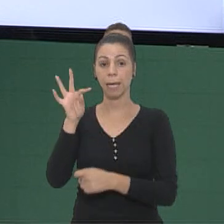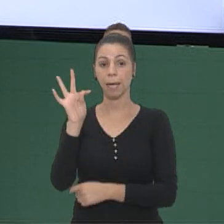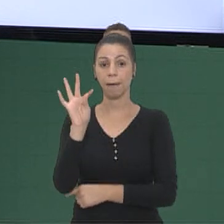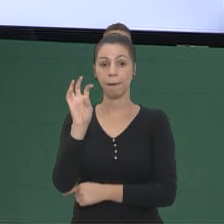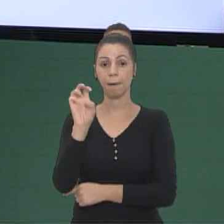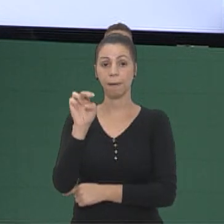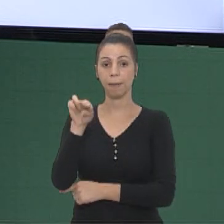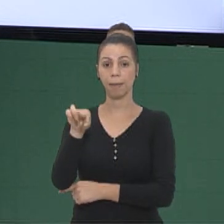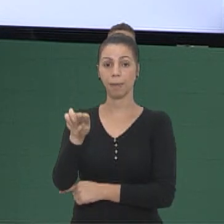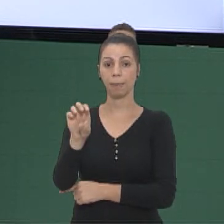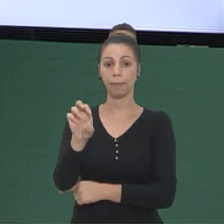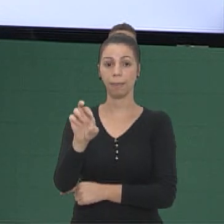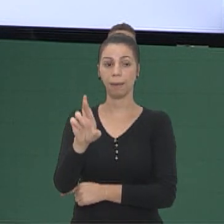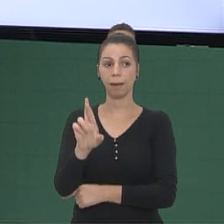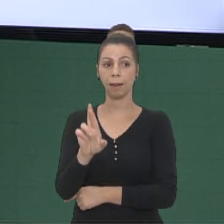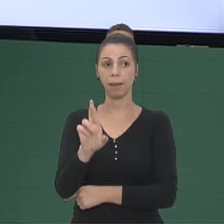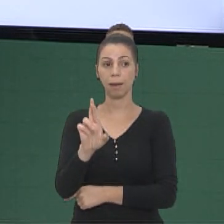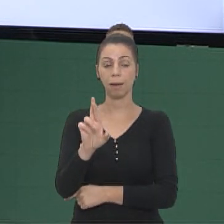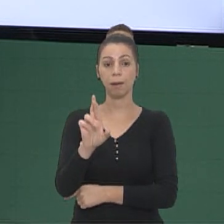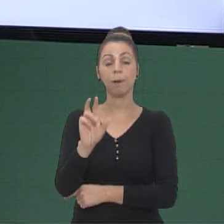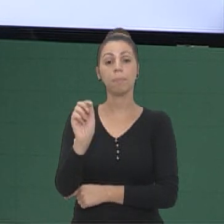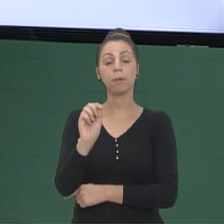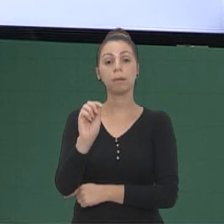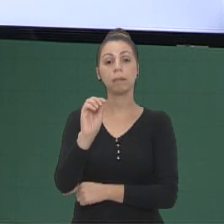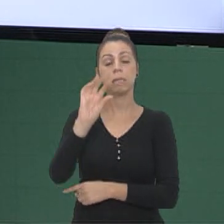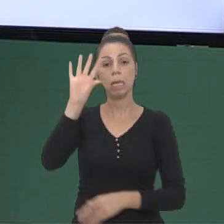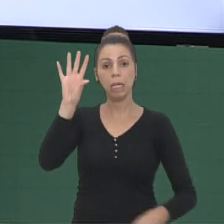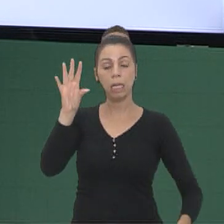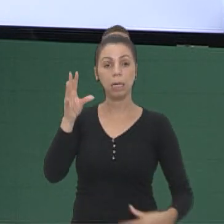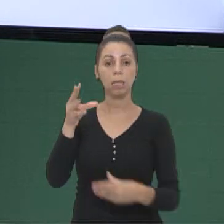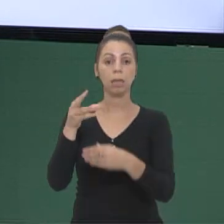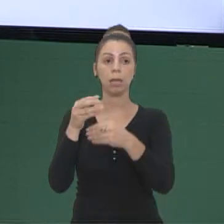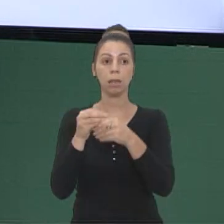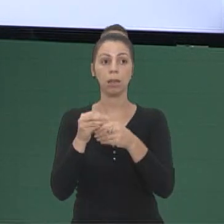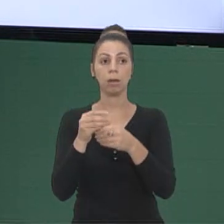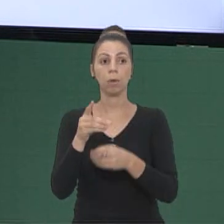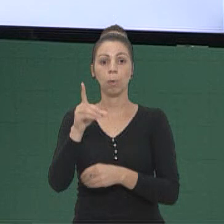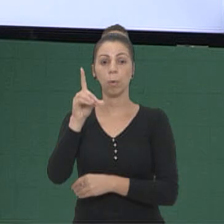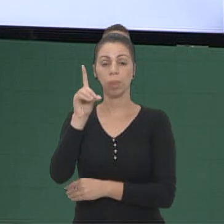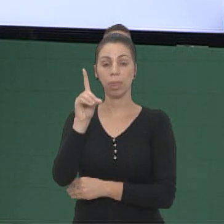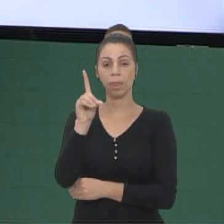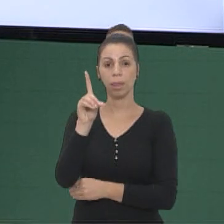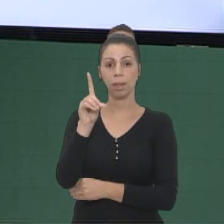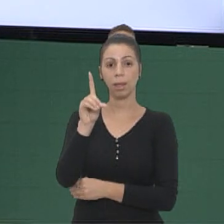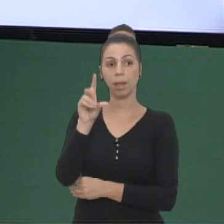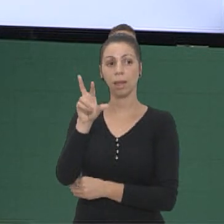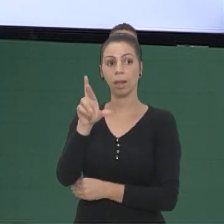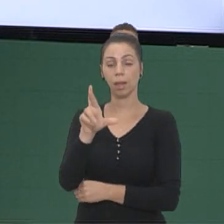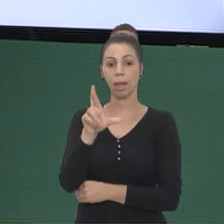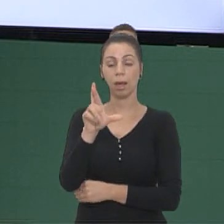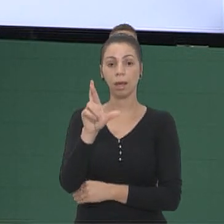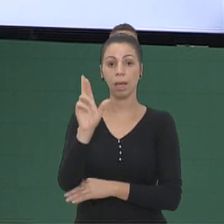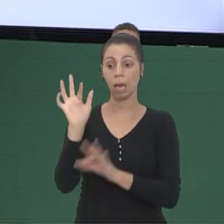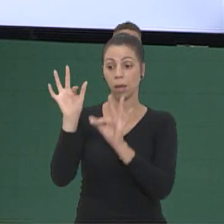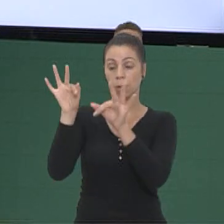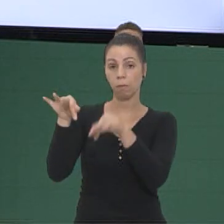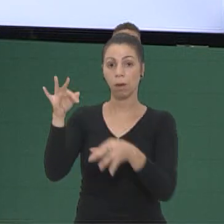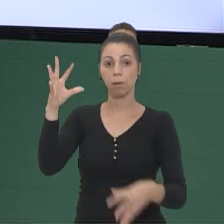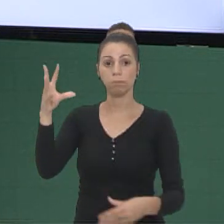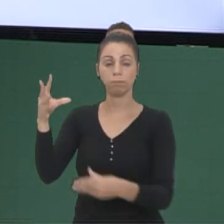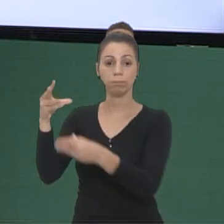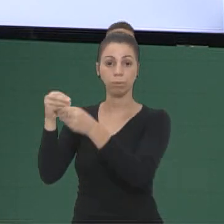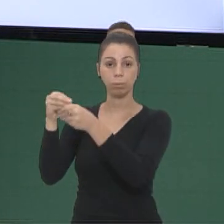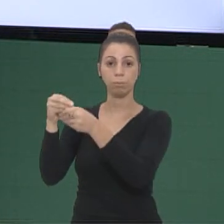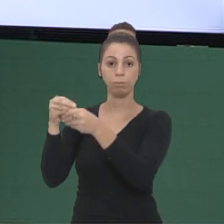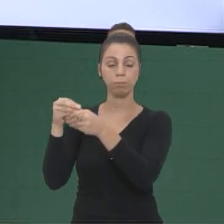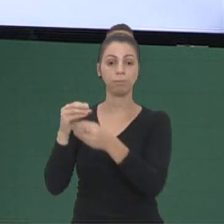o radical. Nós acrescentamos junto o dr e aí colocamos as terminações que valeram ali também para os verbos